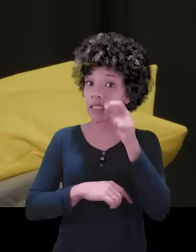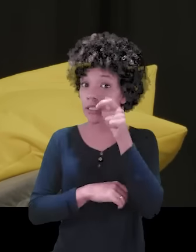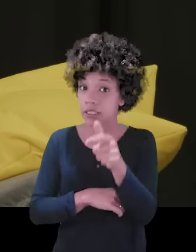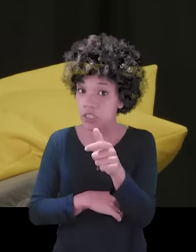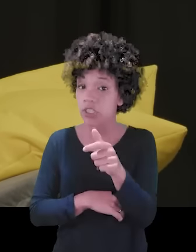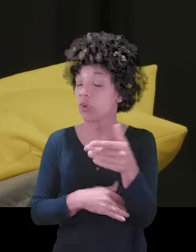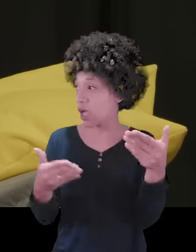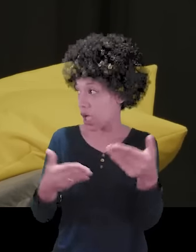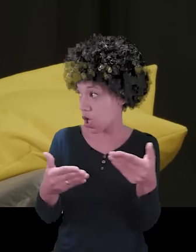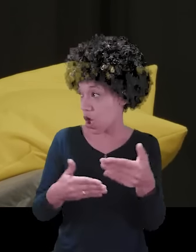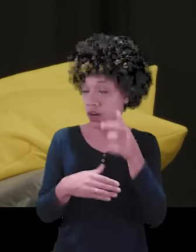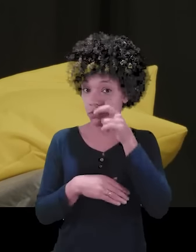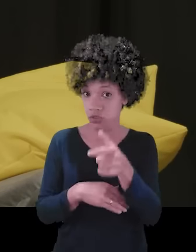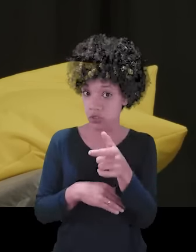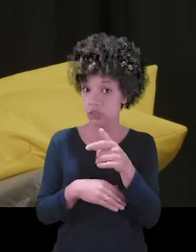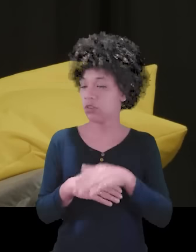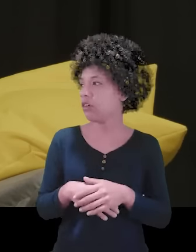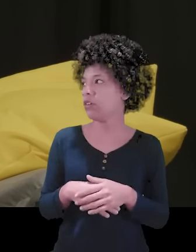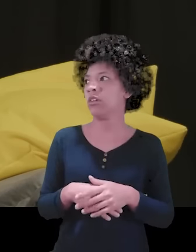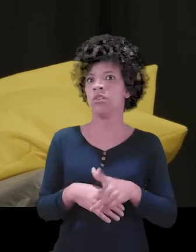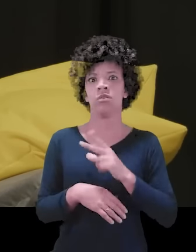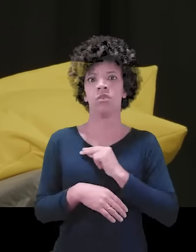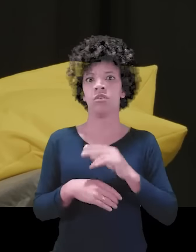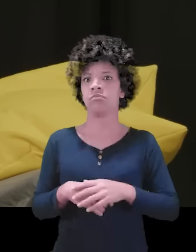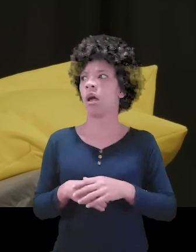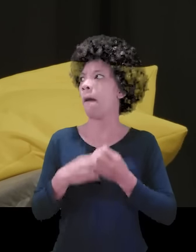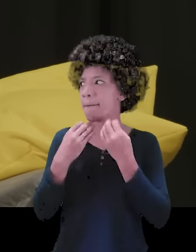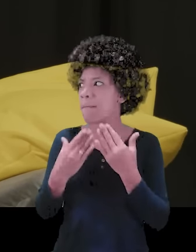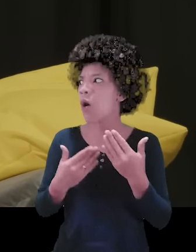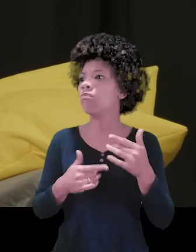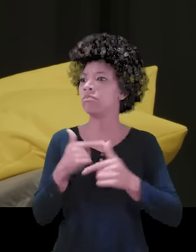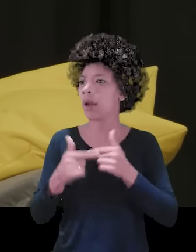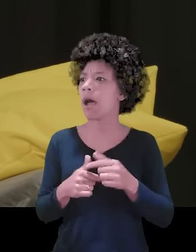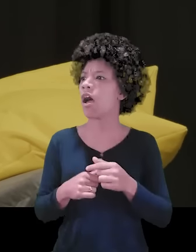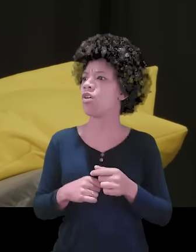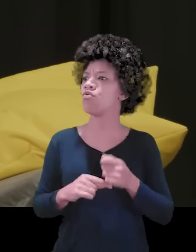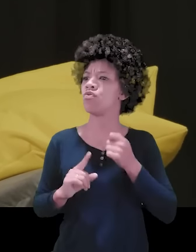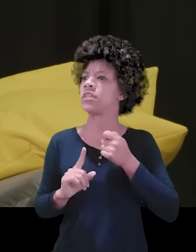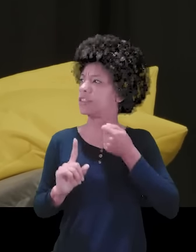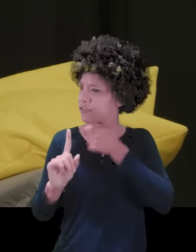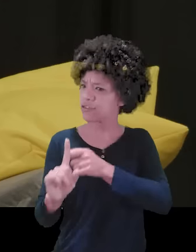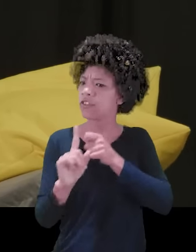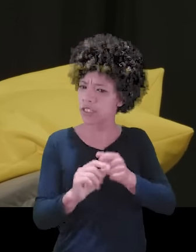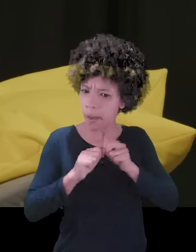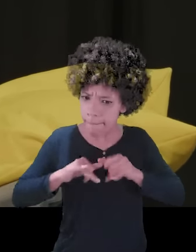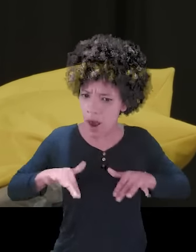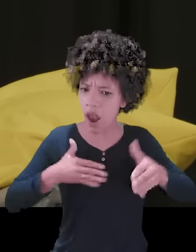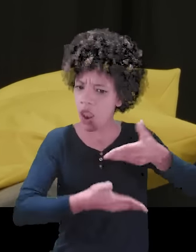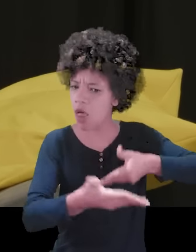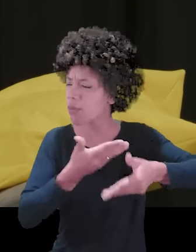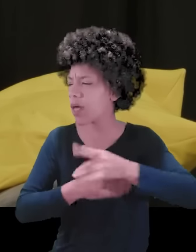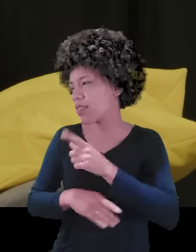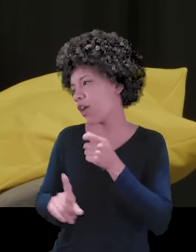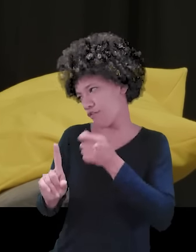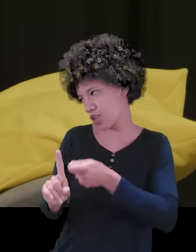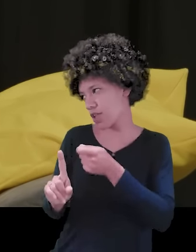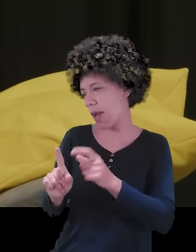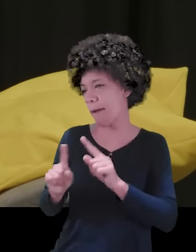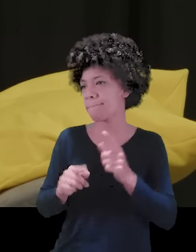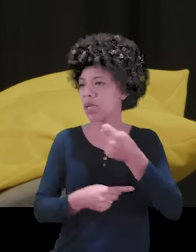assistiu o quem está assistindo isso daqui cara pode fazer um bom serviço em força a pessoa fazer alguma maneira também não forçar no